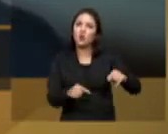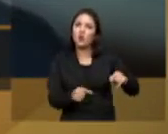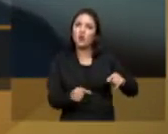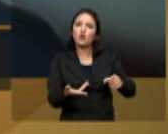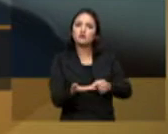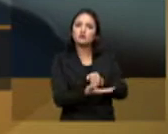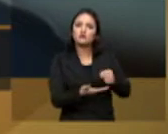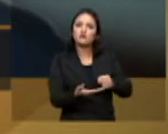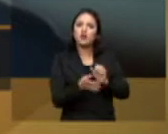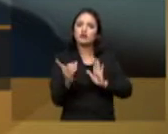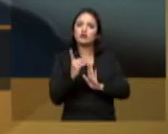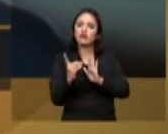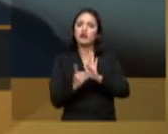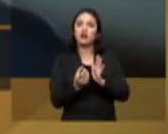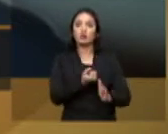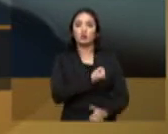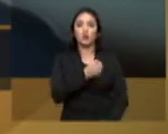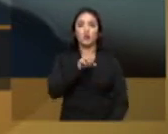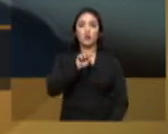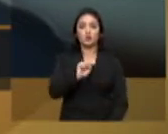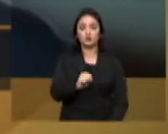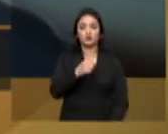o decreto número